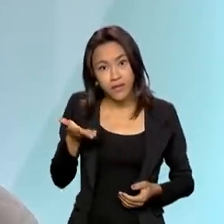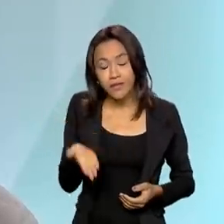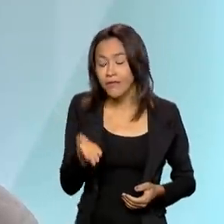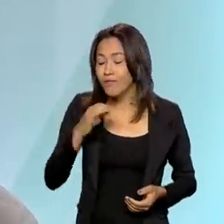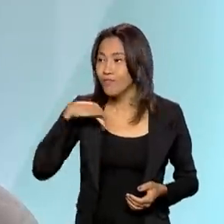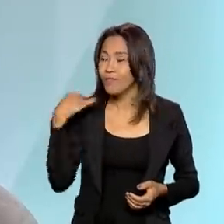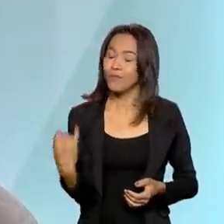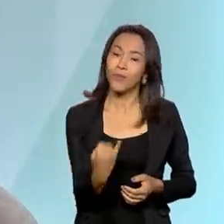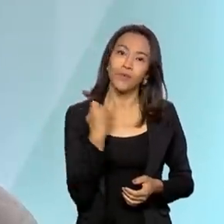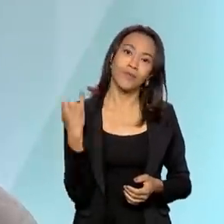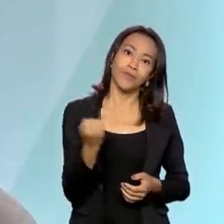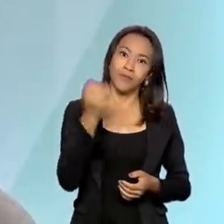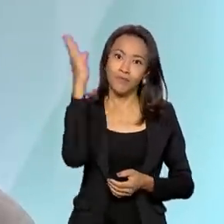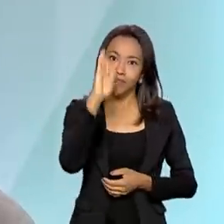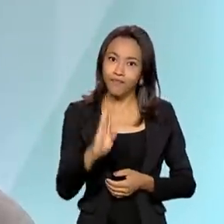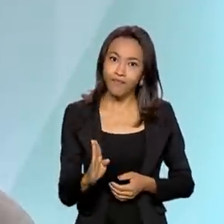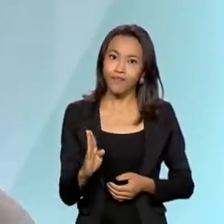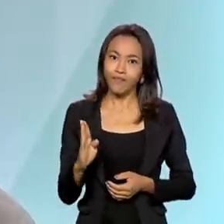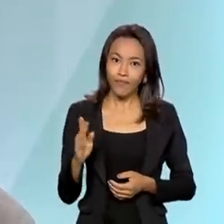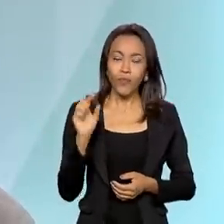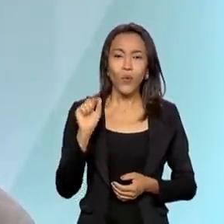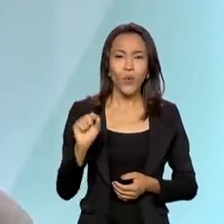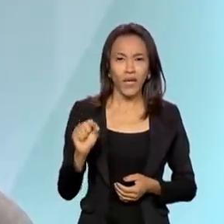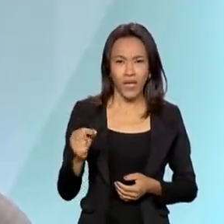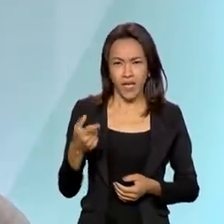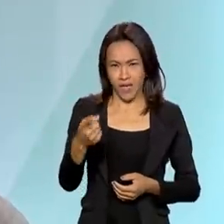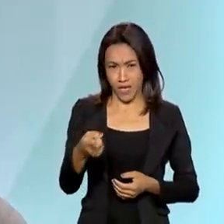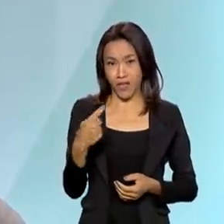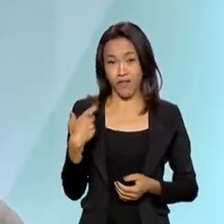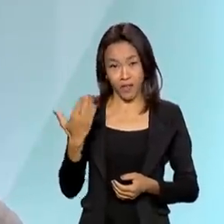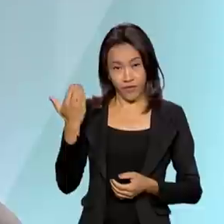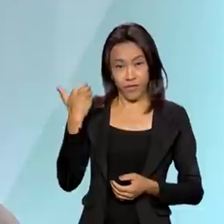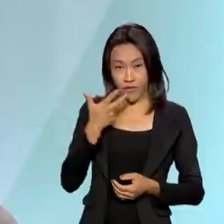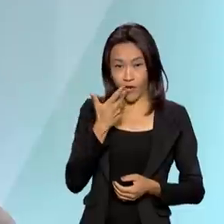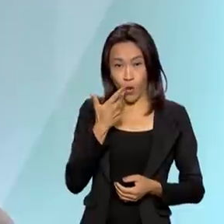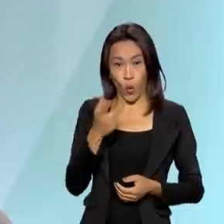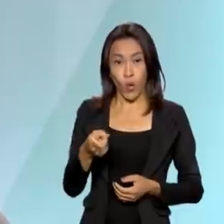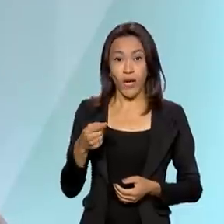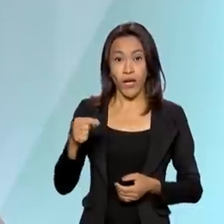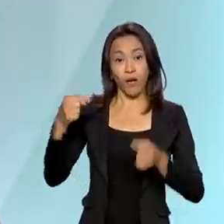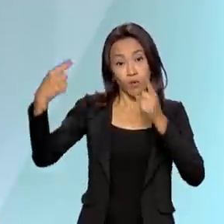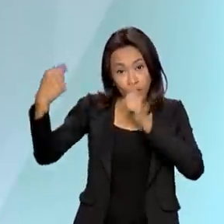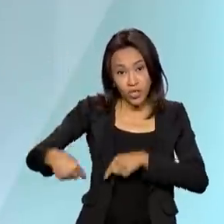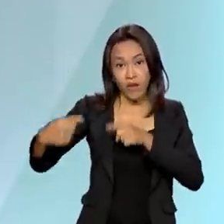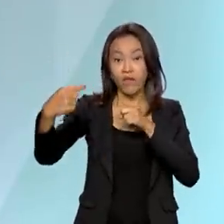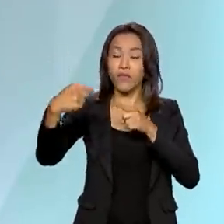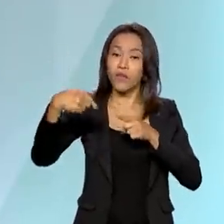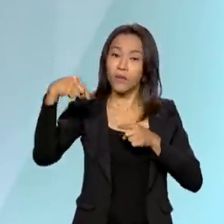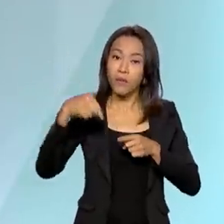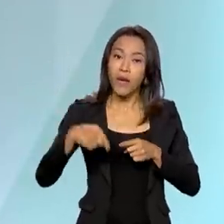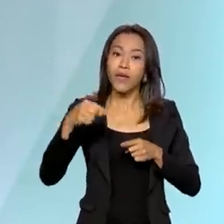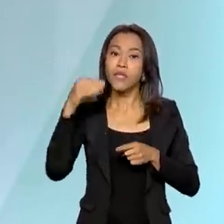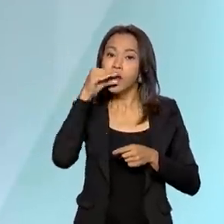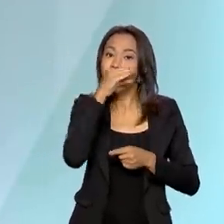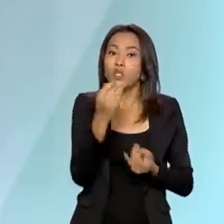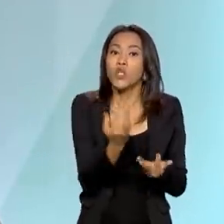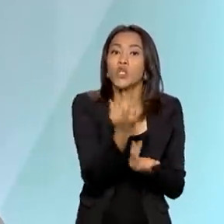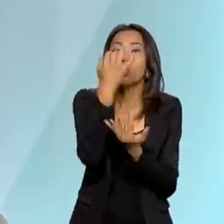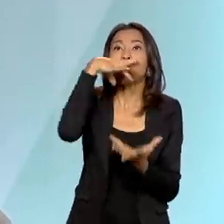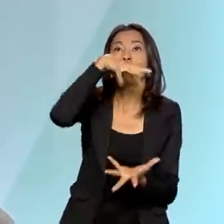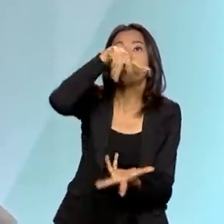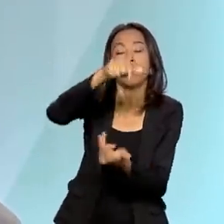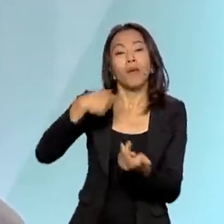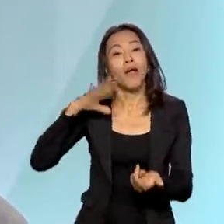importante para o Brasil transformar aquilo que você comentou inicialmente, os desafios de mudança do clima, se transformar em